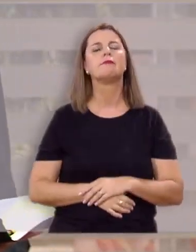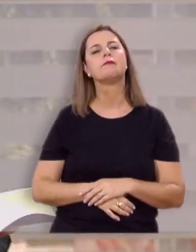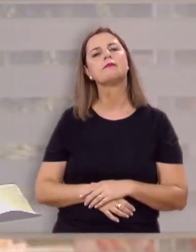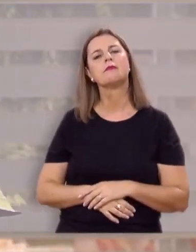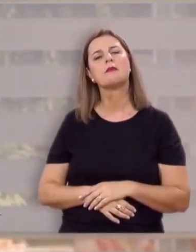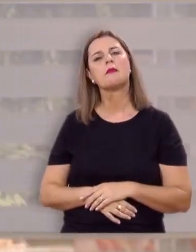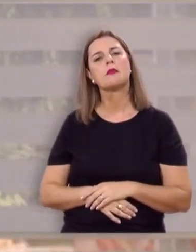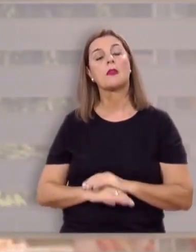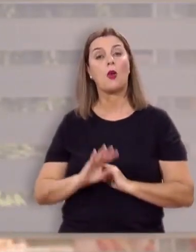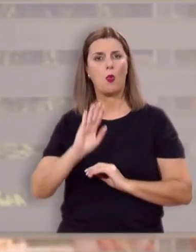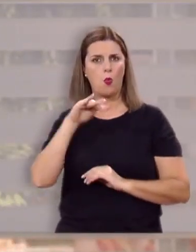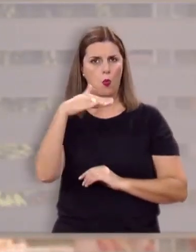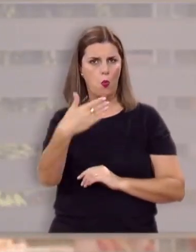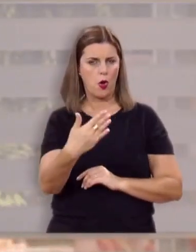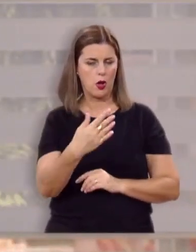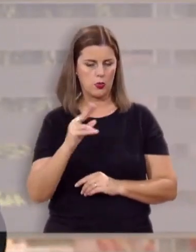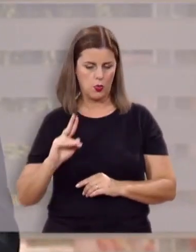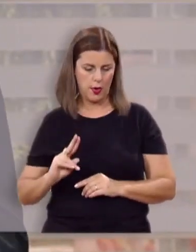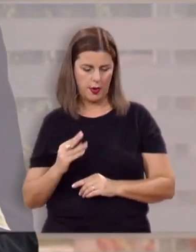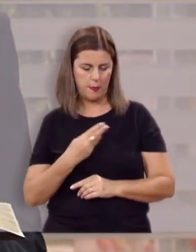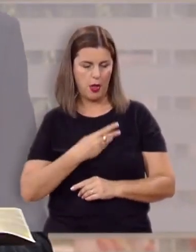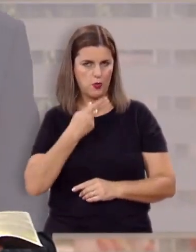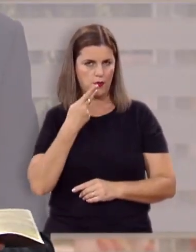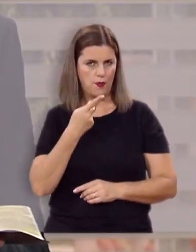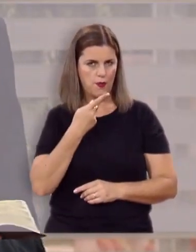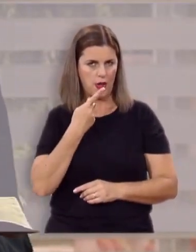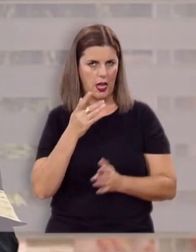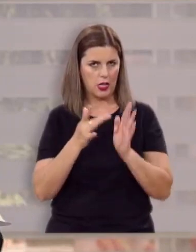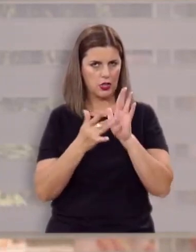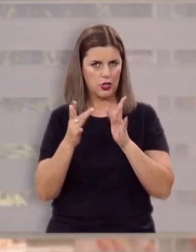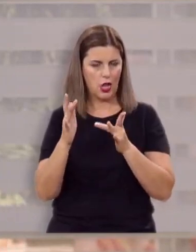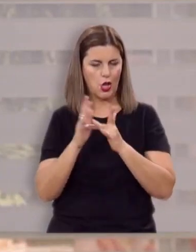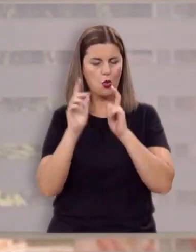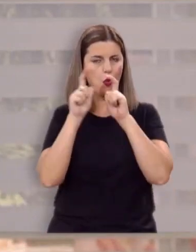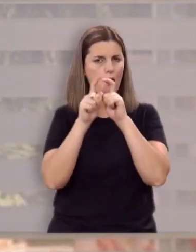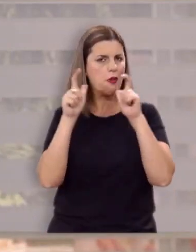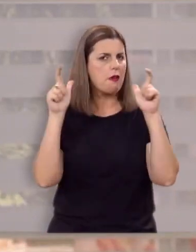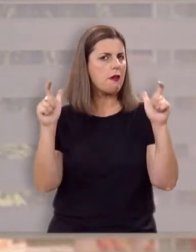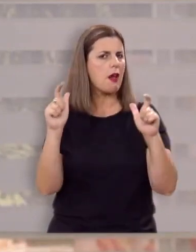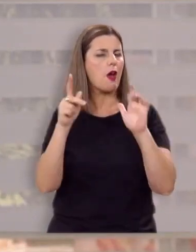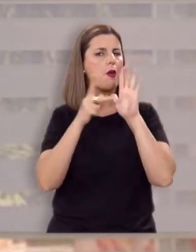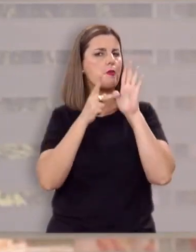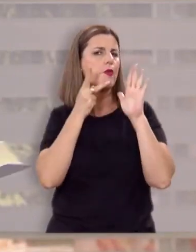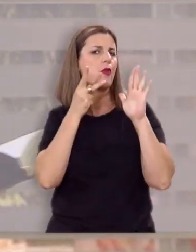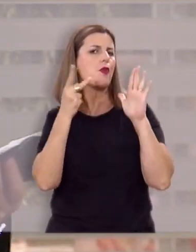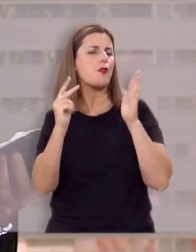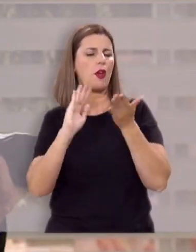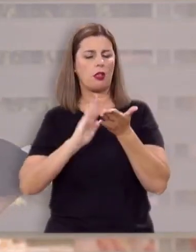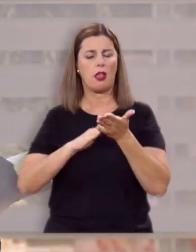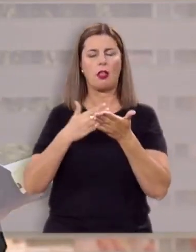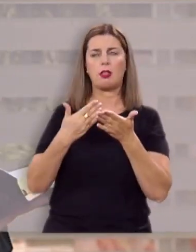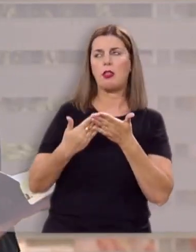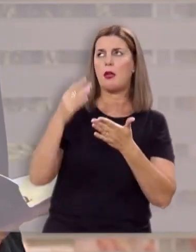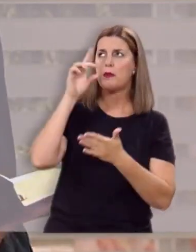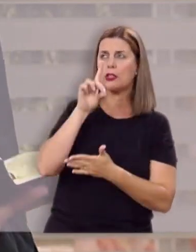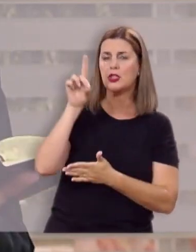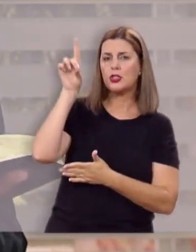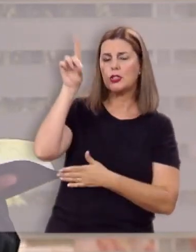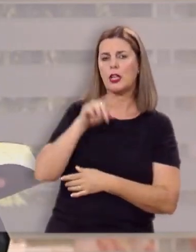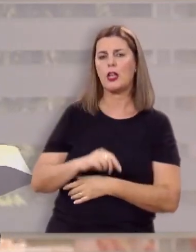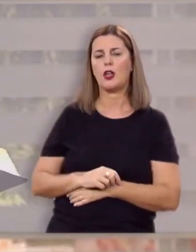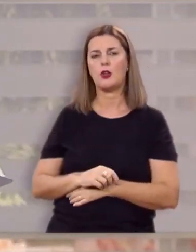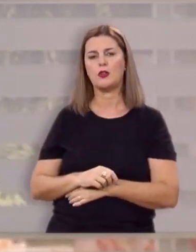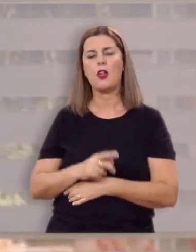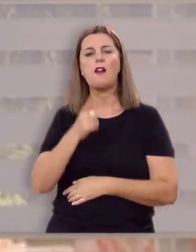isso. Quando o autor aos Hebreus trata de Jesus como o grande profeta, que é o intérprete de